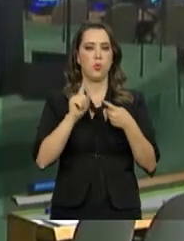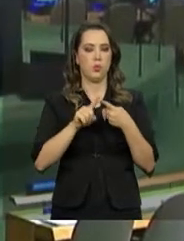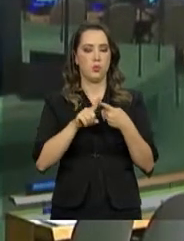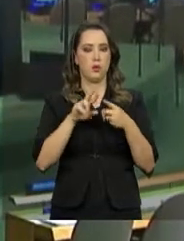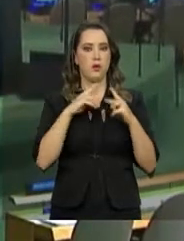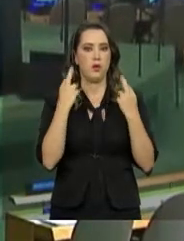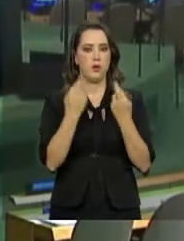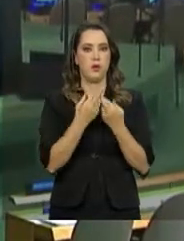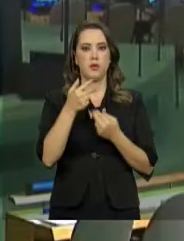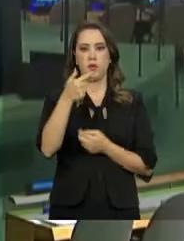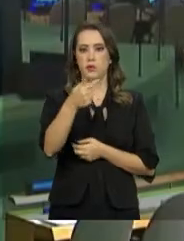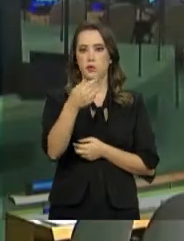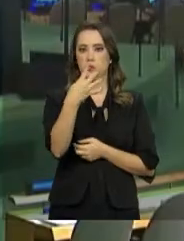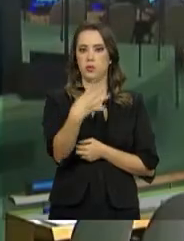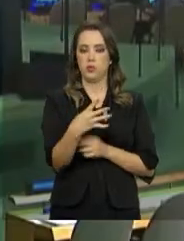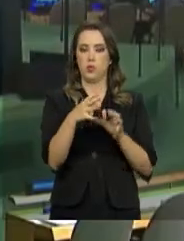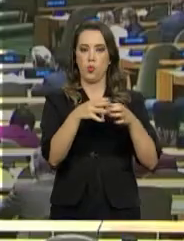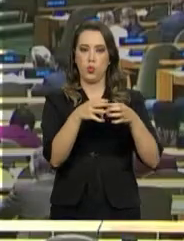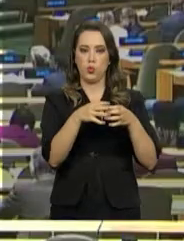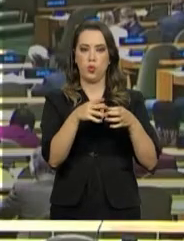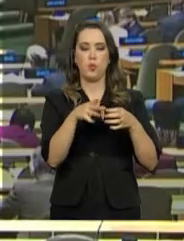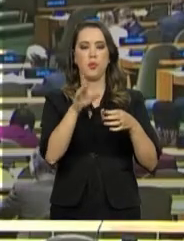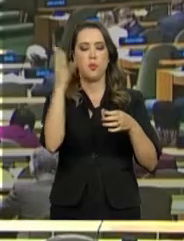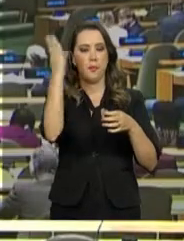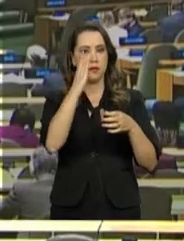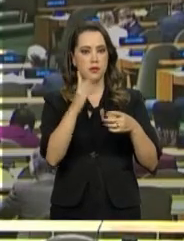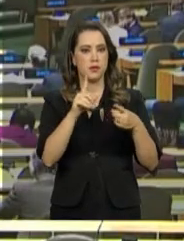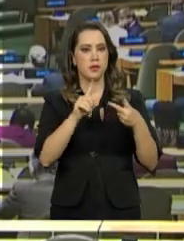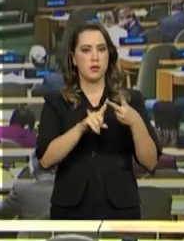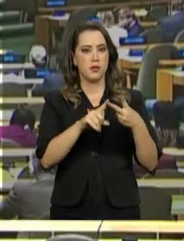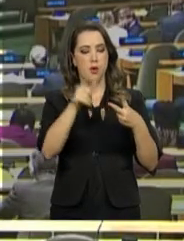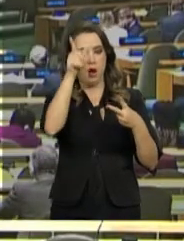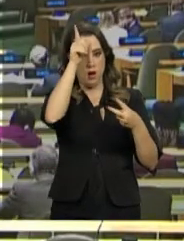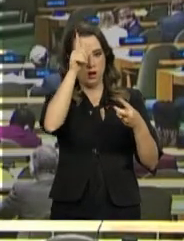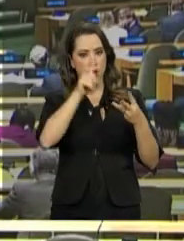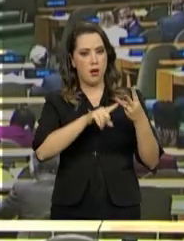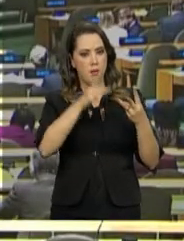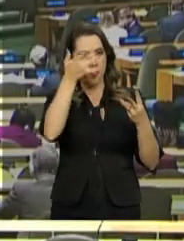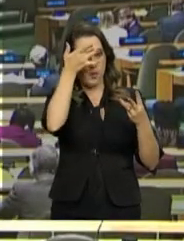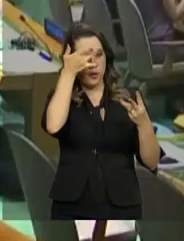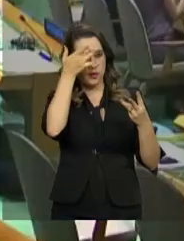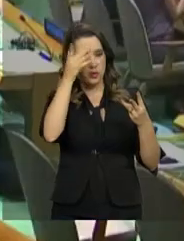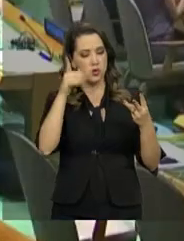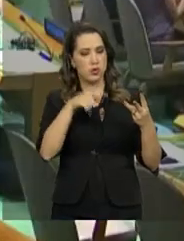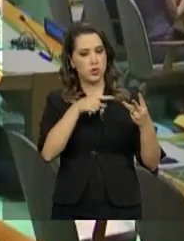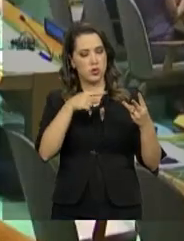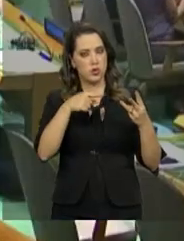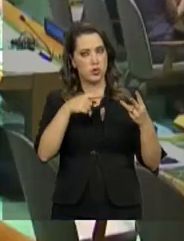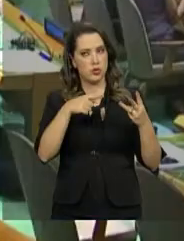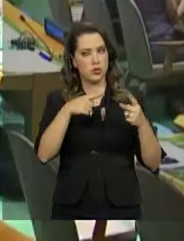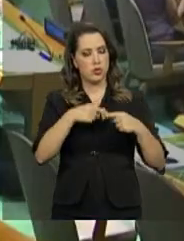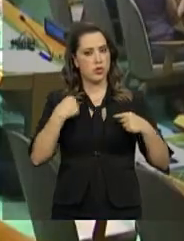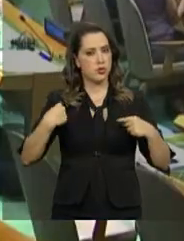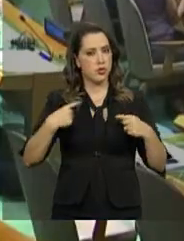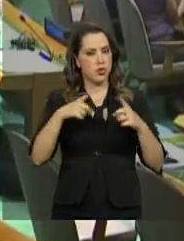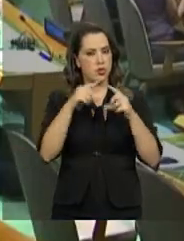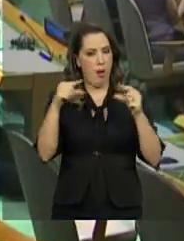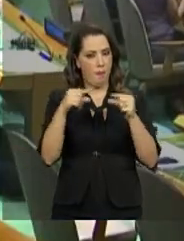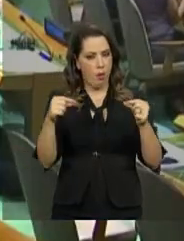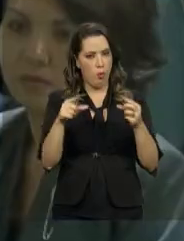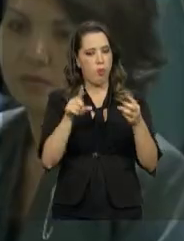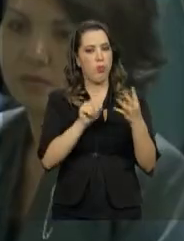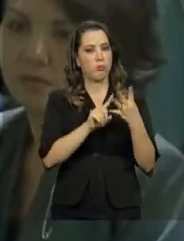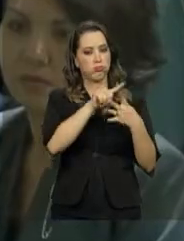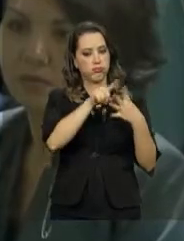do g 4 um grupo formado por brasil alemanha índia e japão que pretende discutir e encaminhar uma